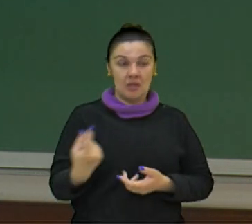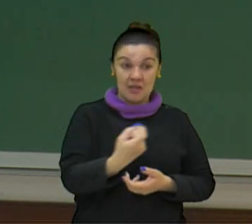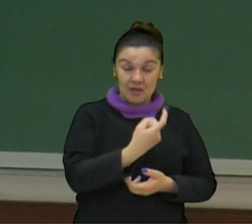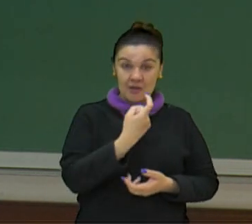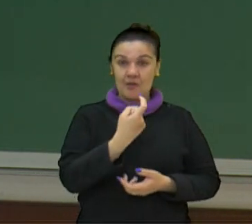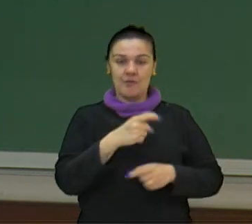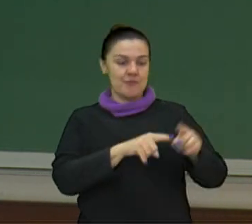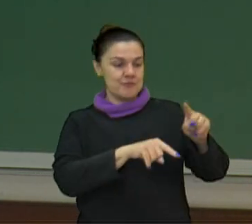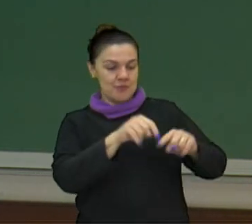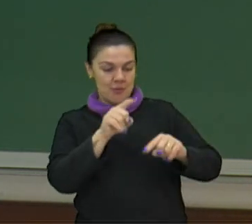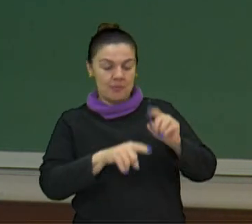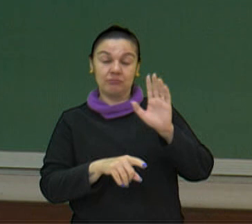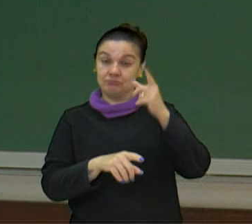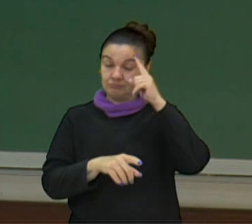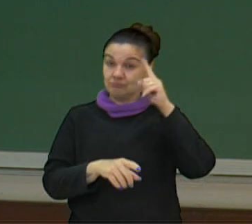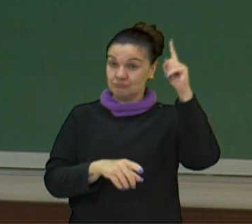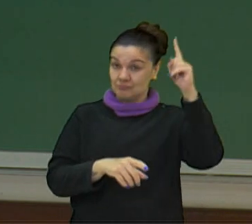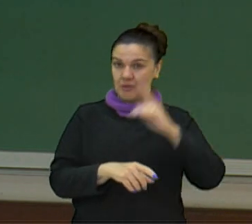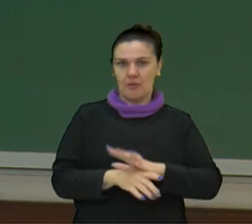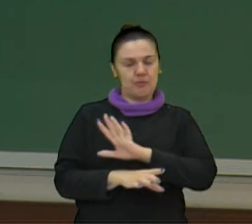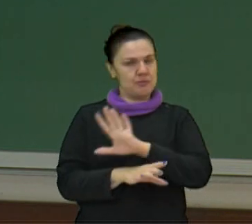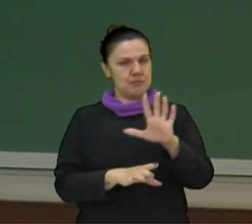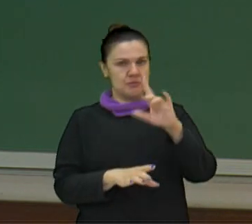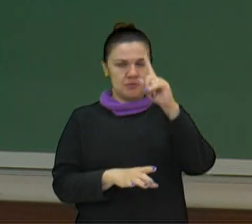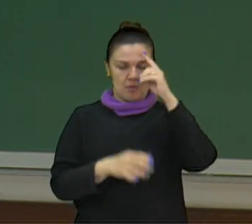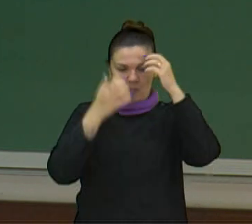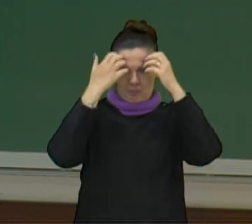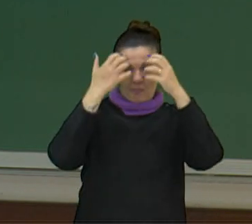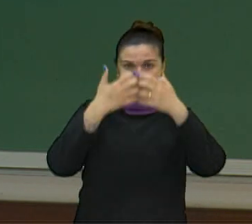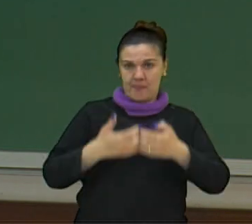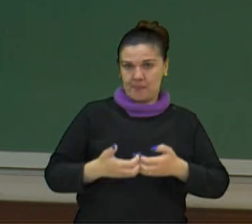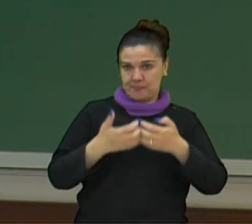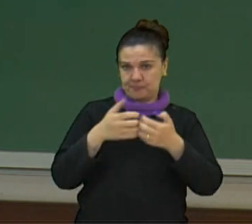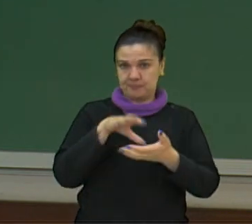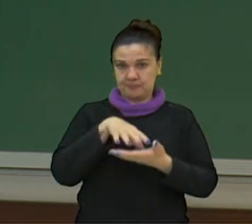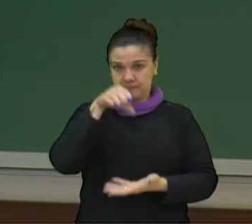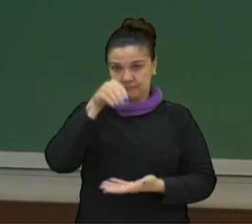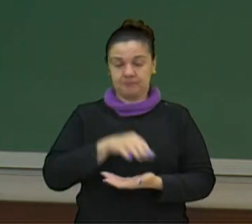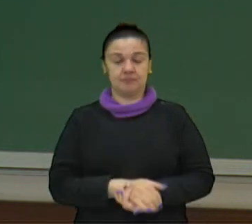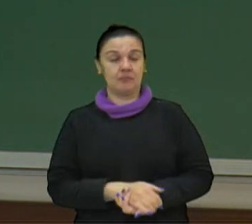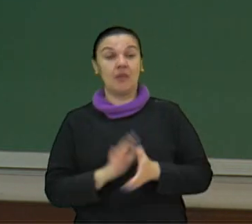causa dos objetos é Deus e não o pensamento, né? Então, não